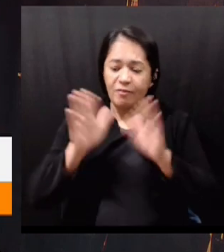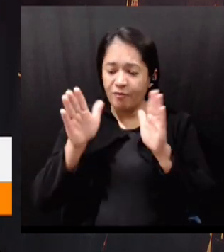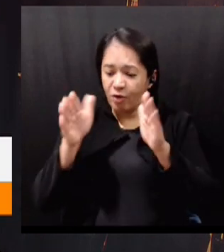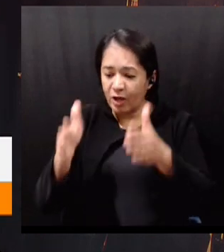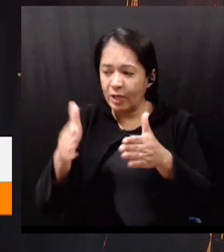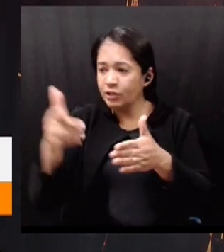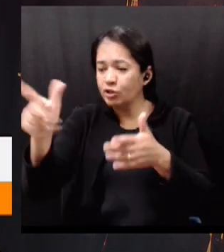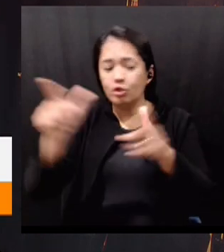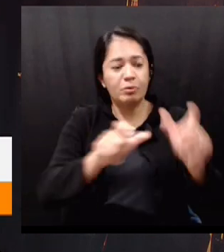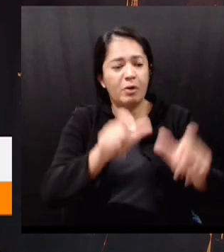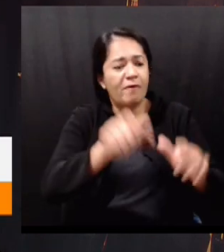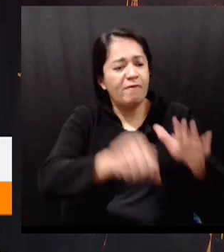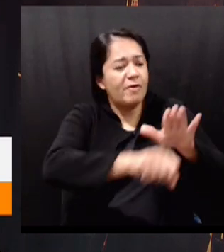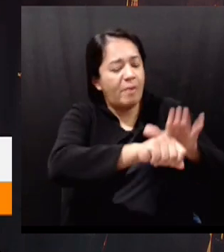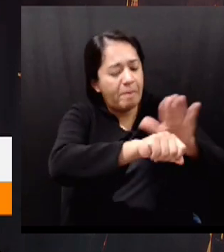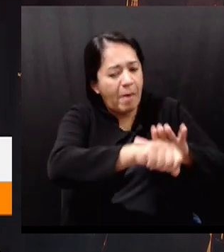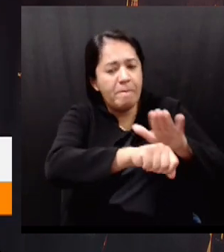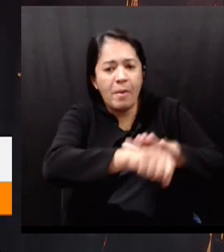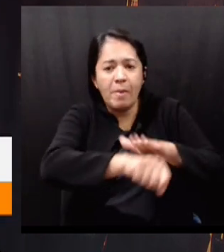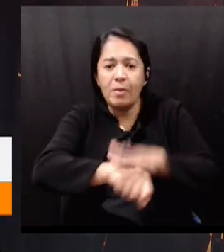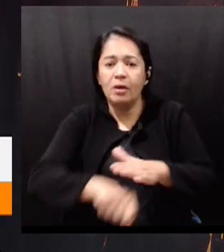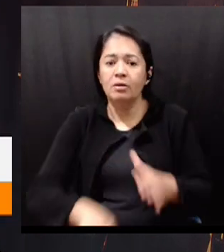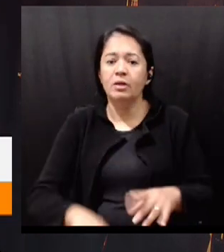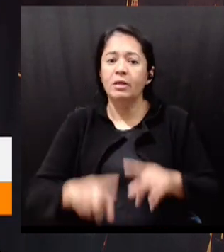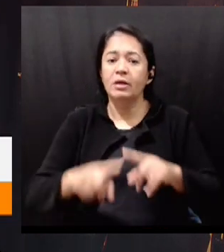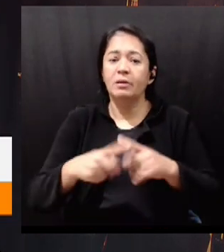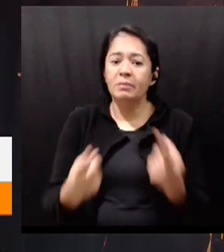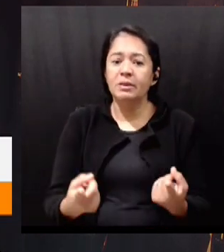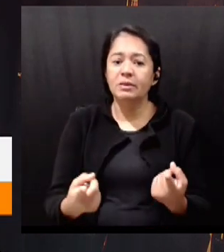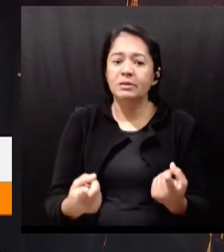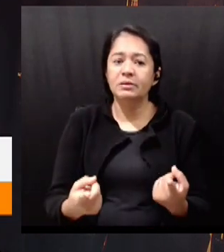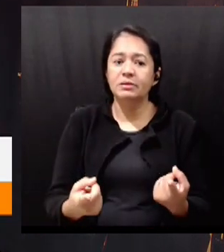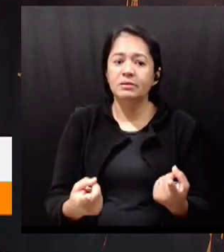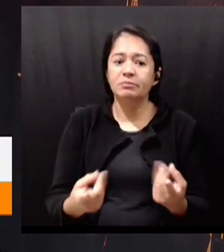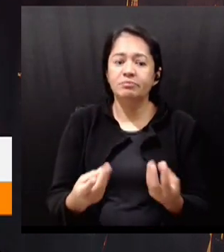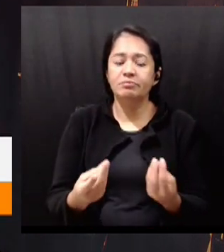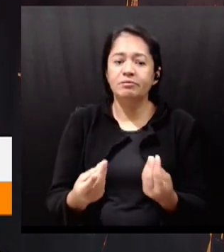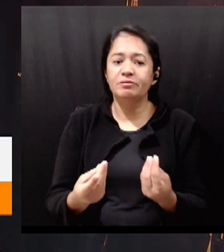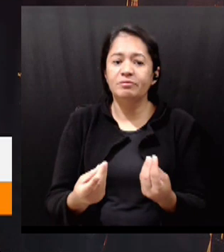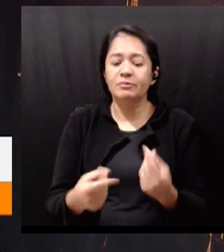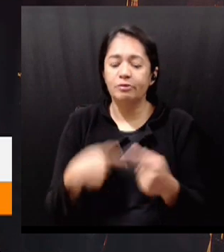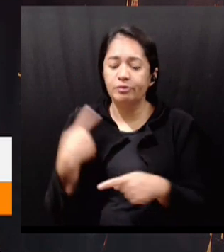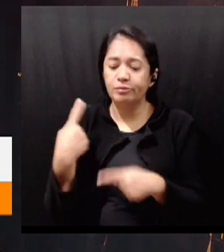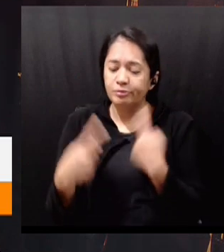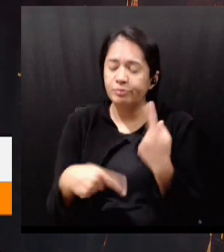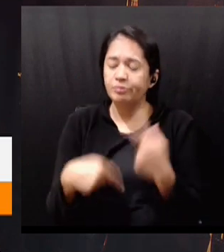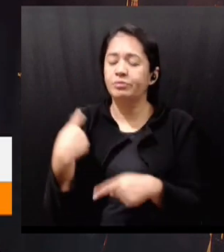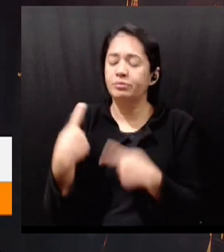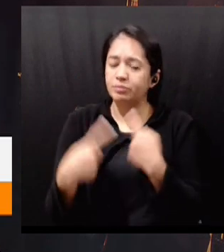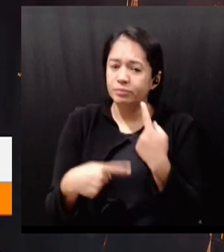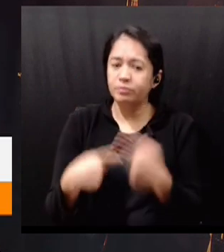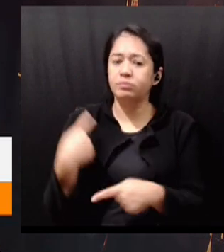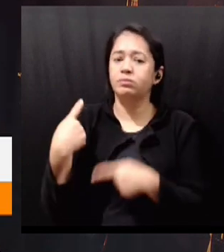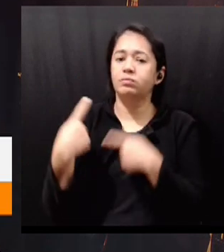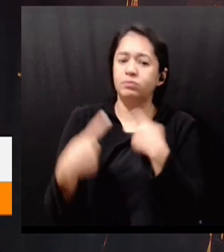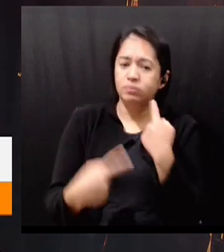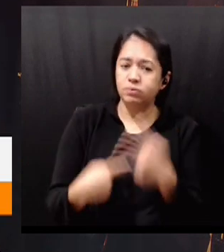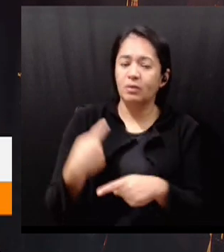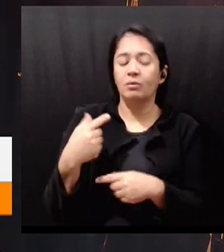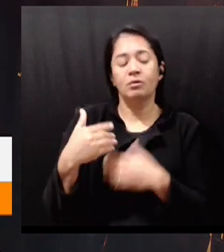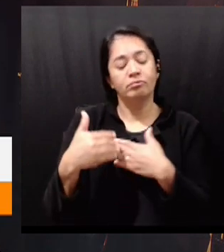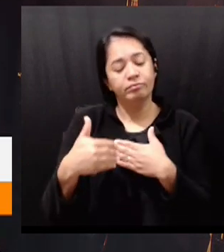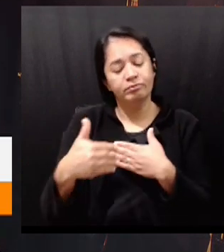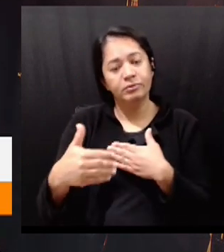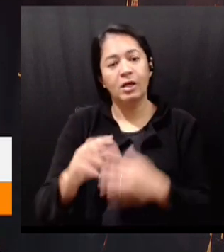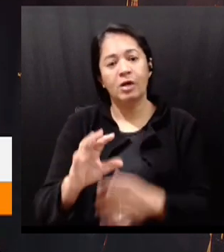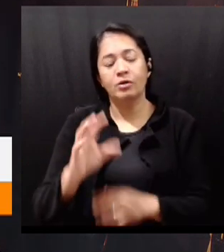em entregar, e acaba nesse círculo vicioso e aí depois vem a